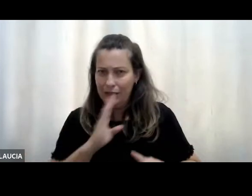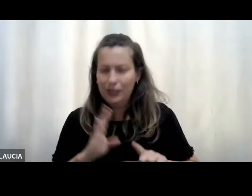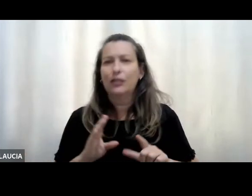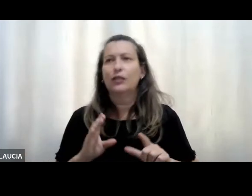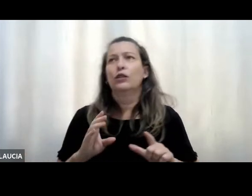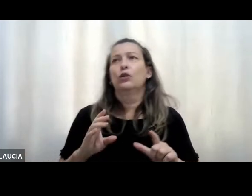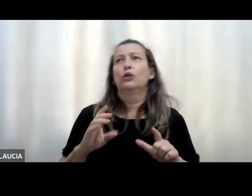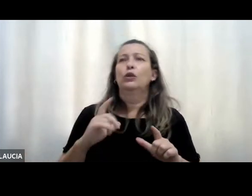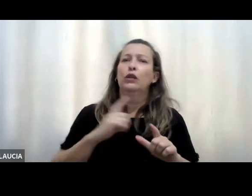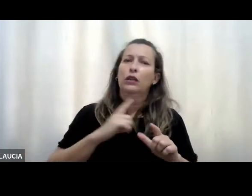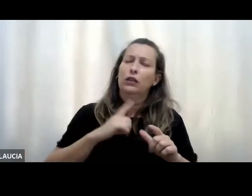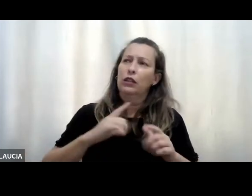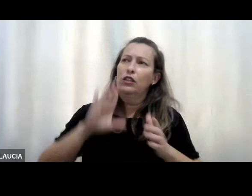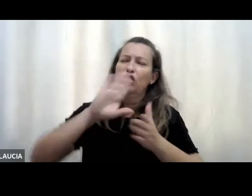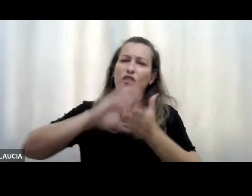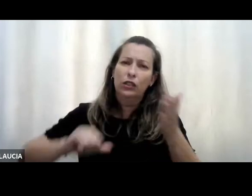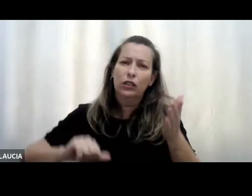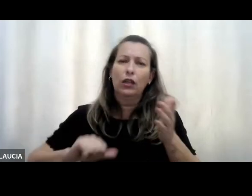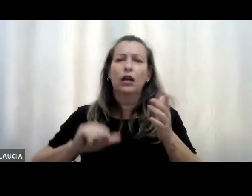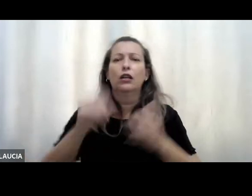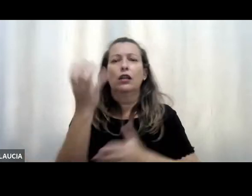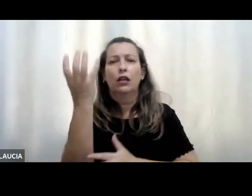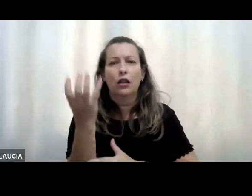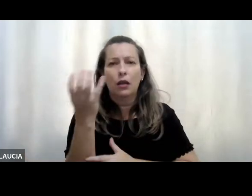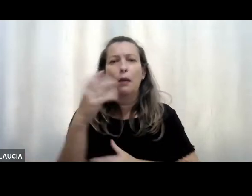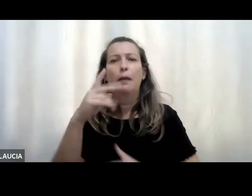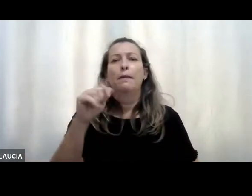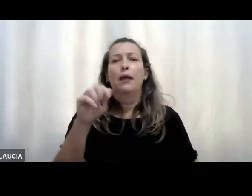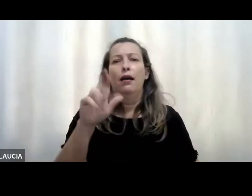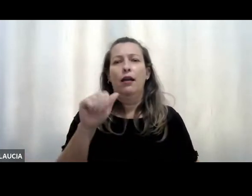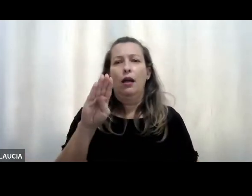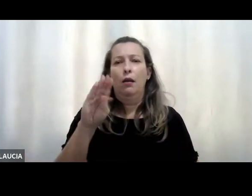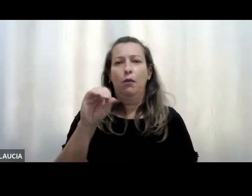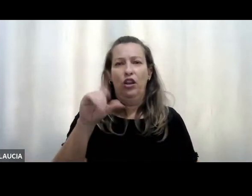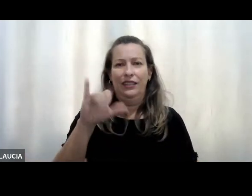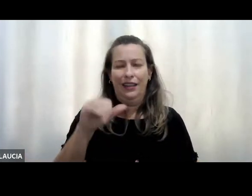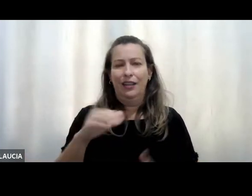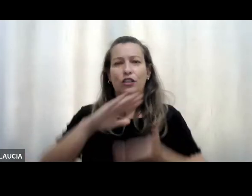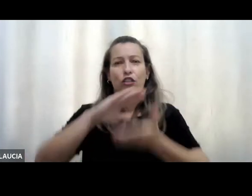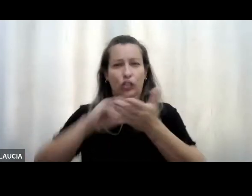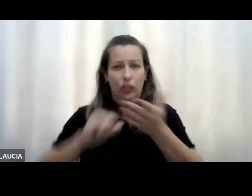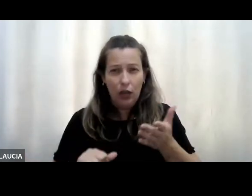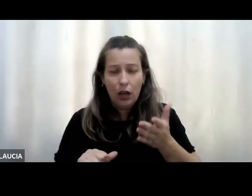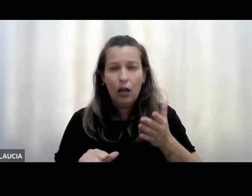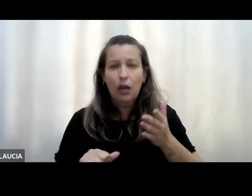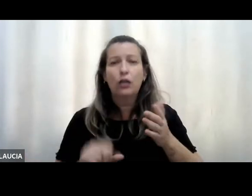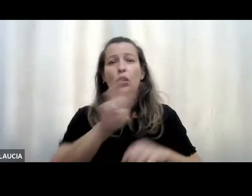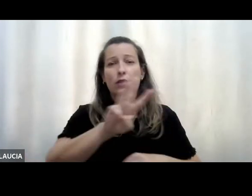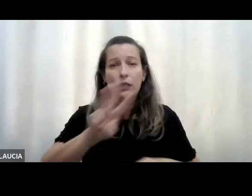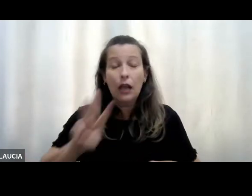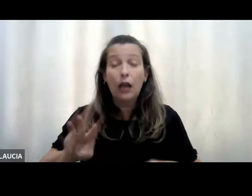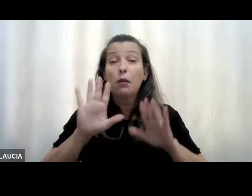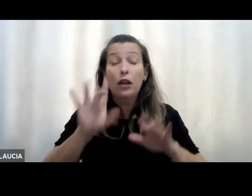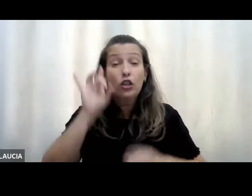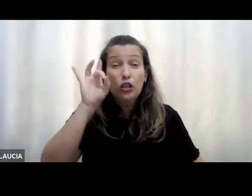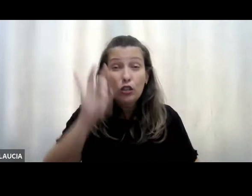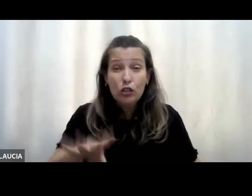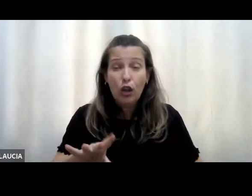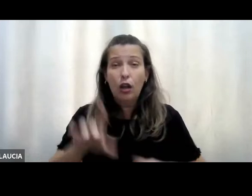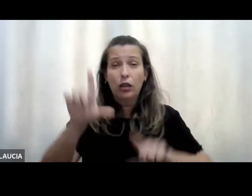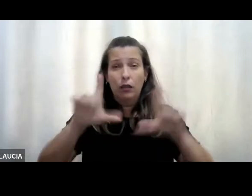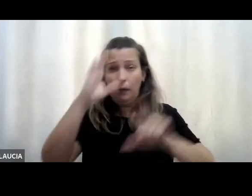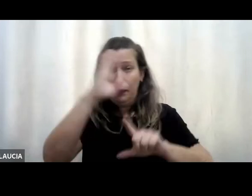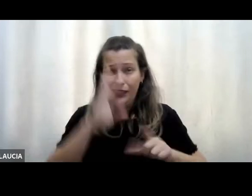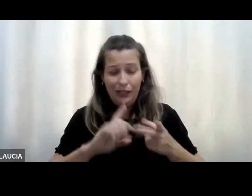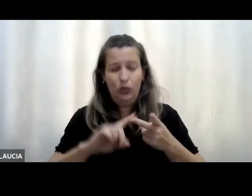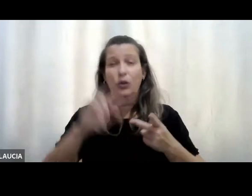parabólica, tirando... a quem assiste a gente pelo site, mas só na multiprogramação da TV Brasil e só no Rio, São Paulo